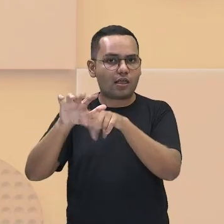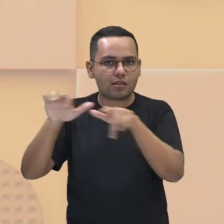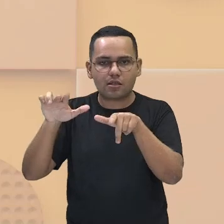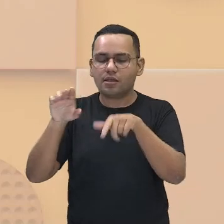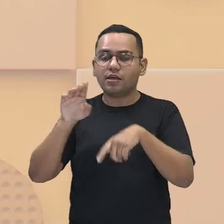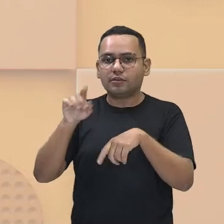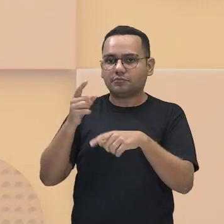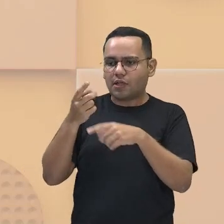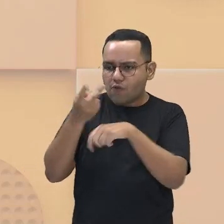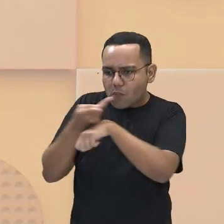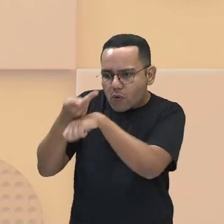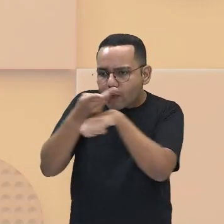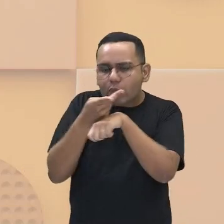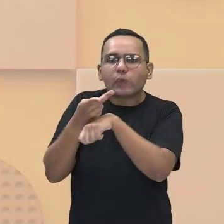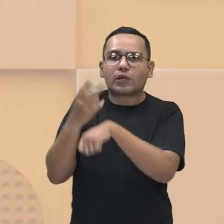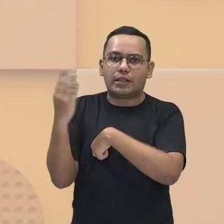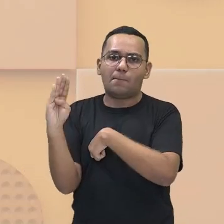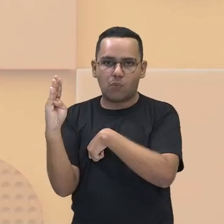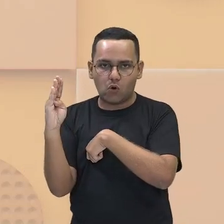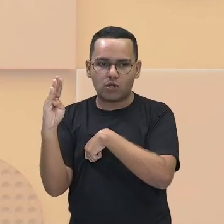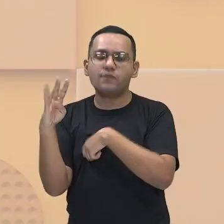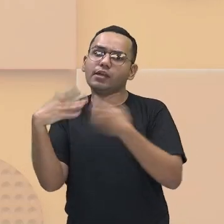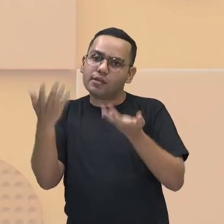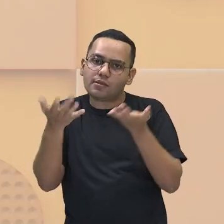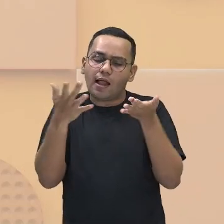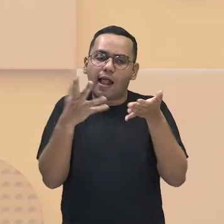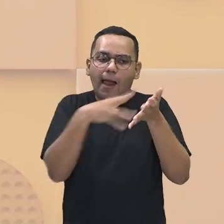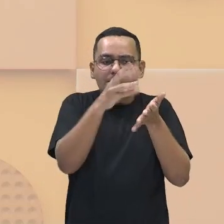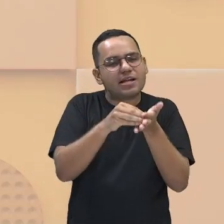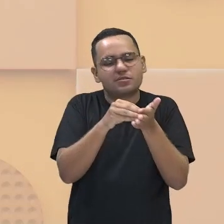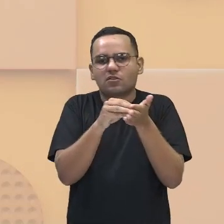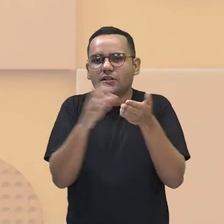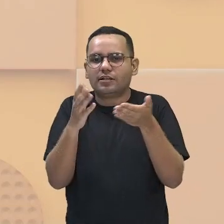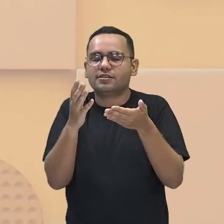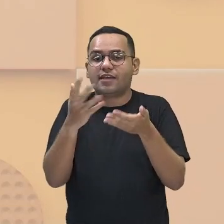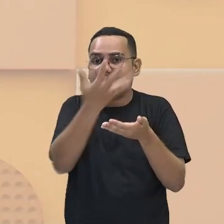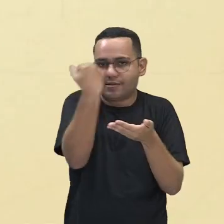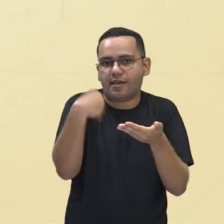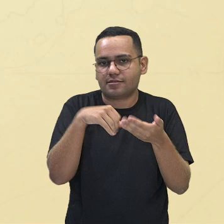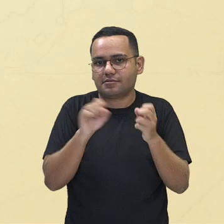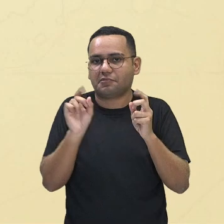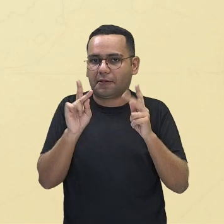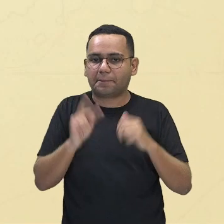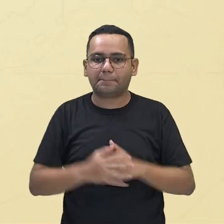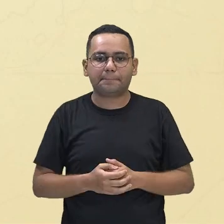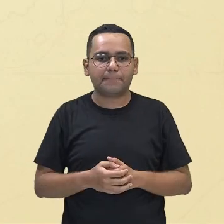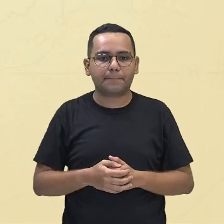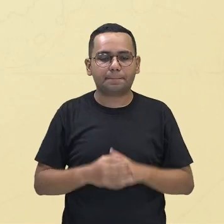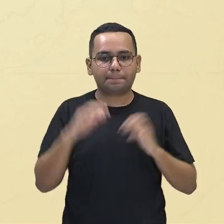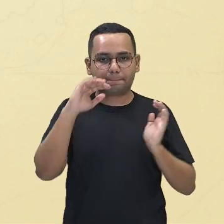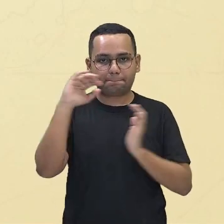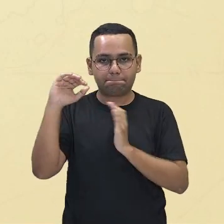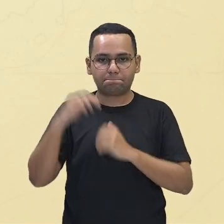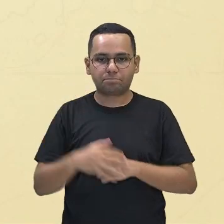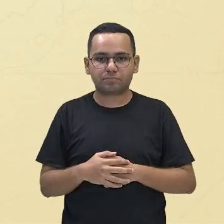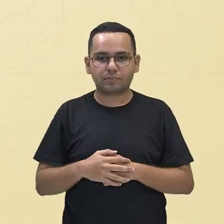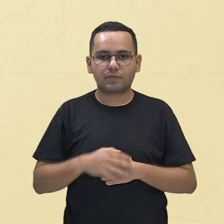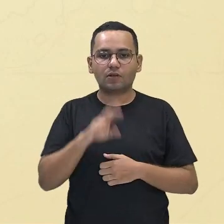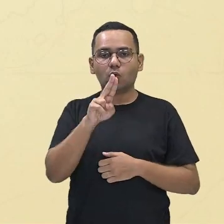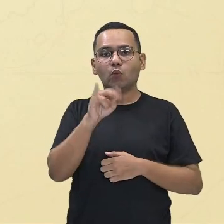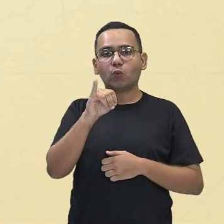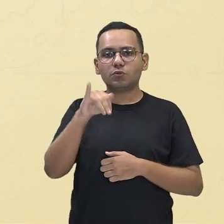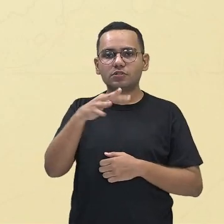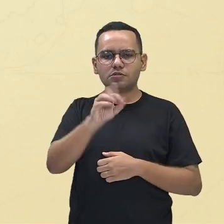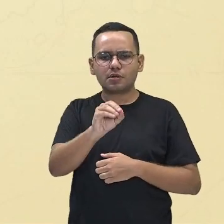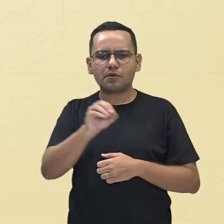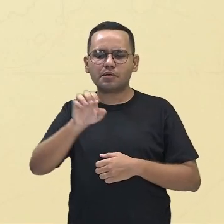para buscar a prata que eles tanto estavam interessados. Então, observe na nossa próxima imagem que nós temos aí a União Ibérica, que